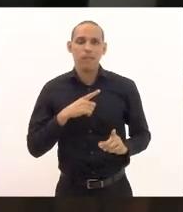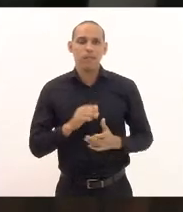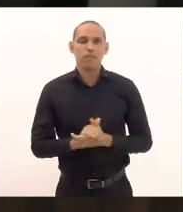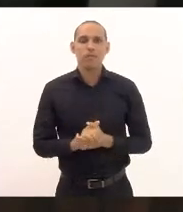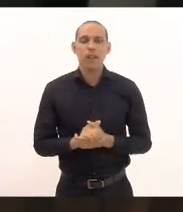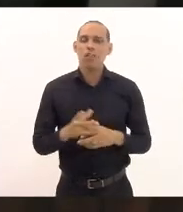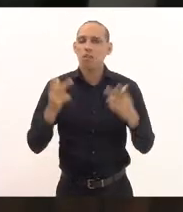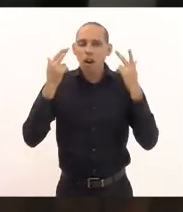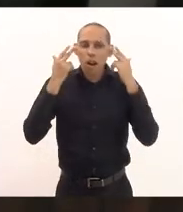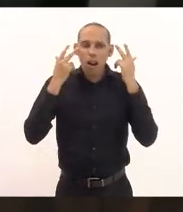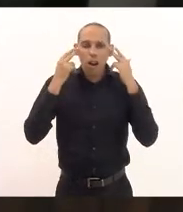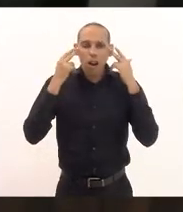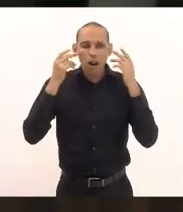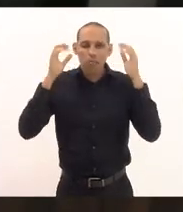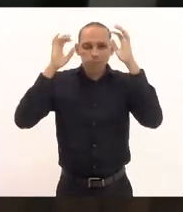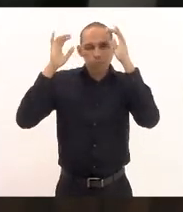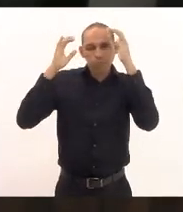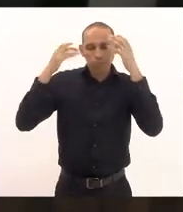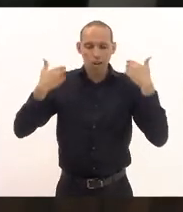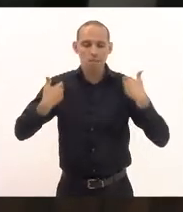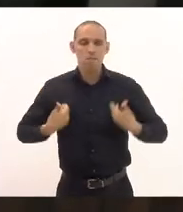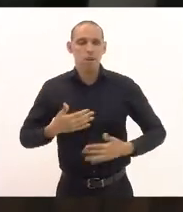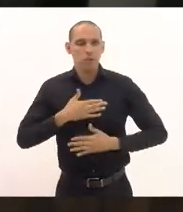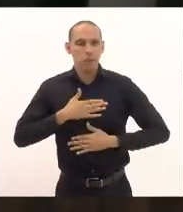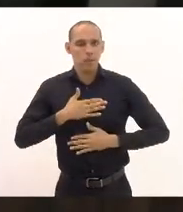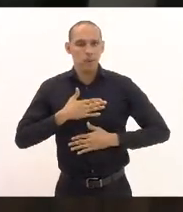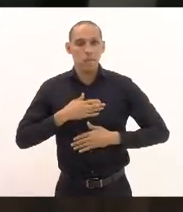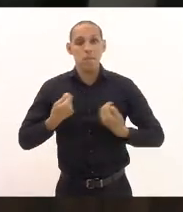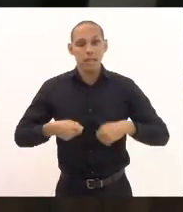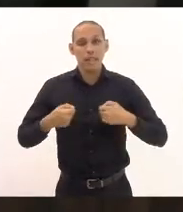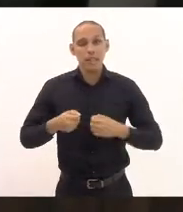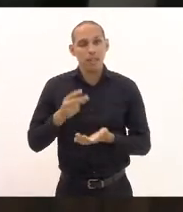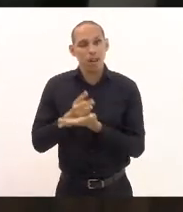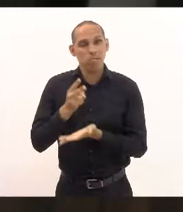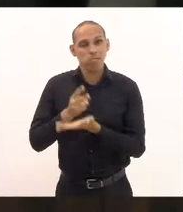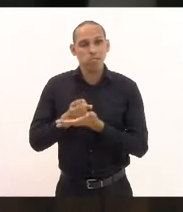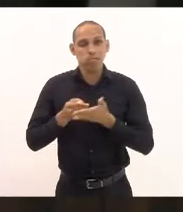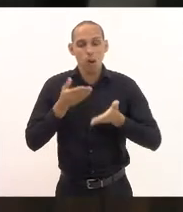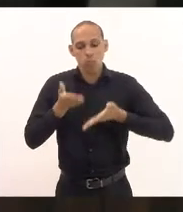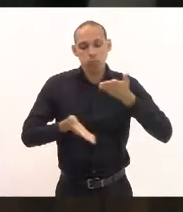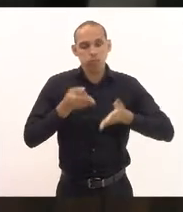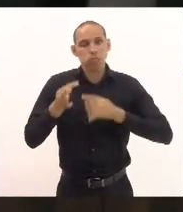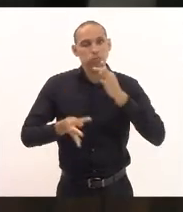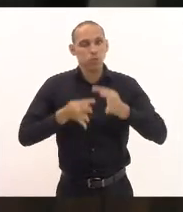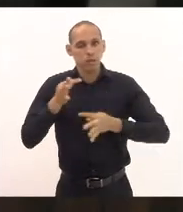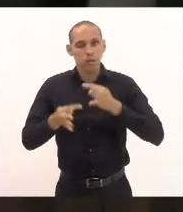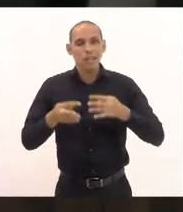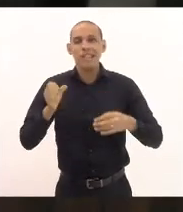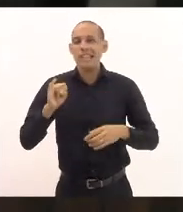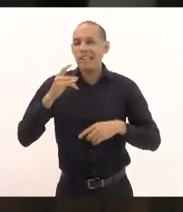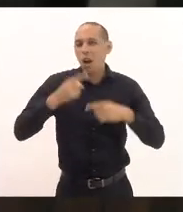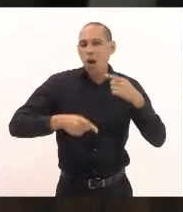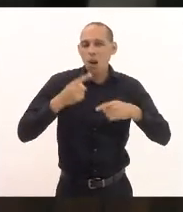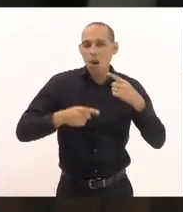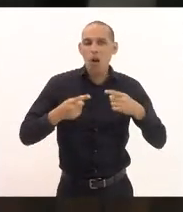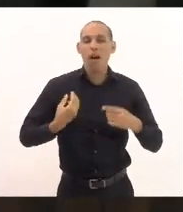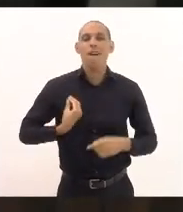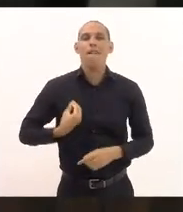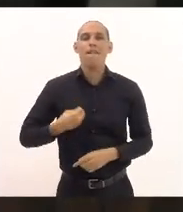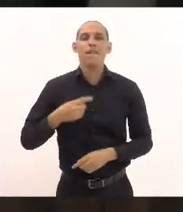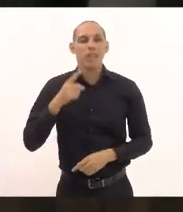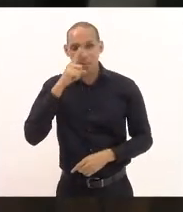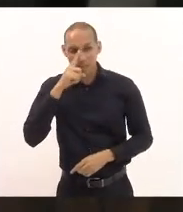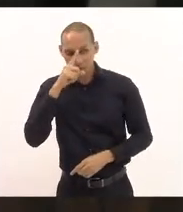natureza física ou mental que exijam tratamento continuado e cuja interrupção no tratamento possa acarretar risco de vida e dar outras